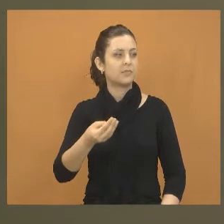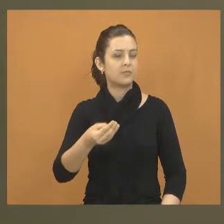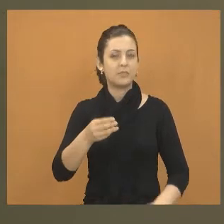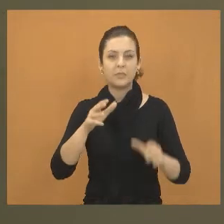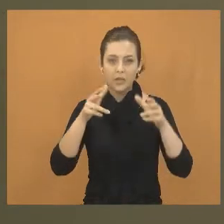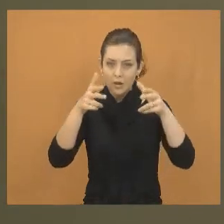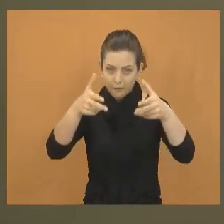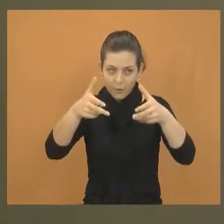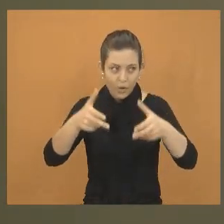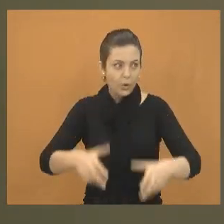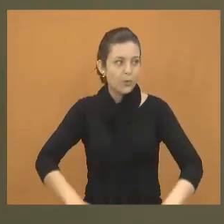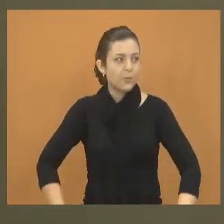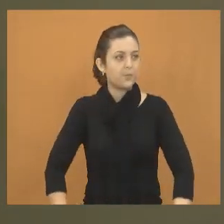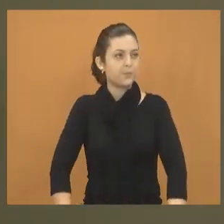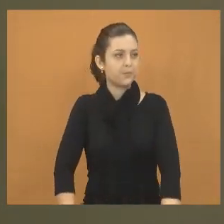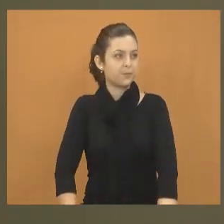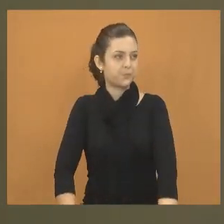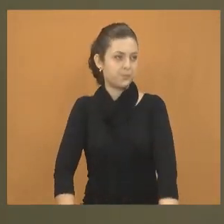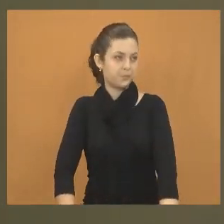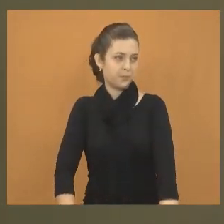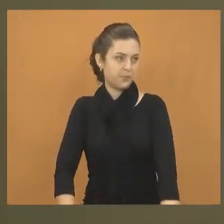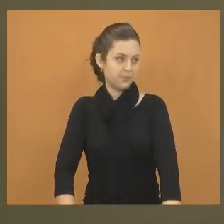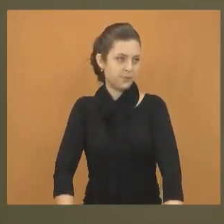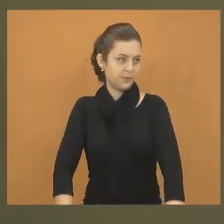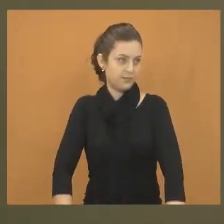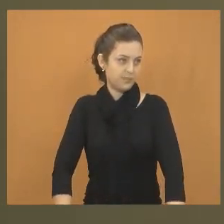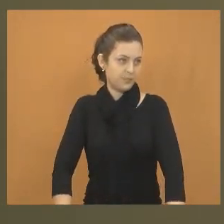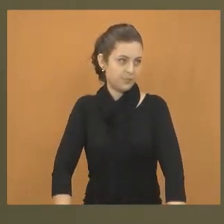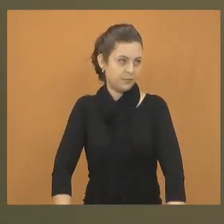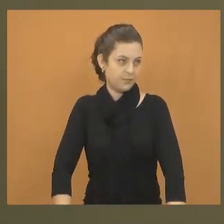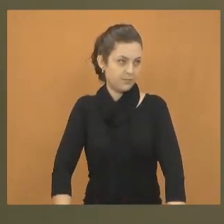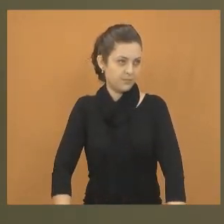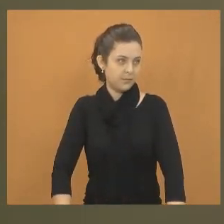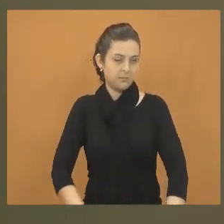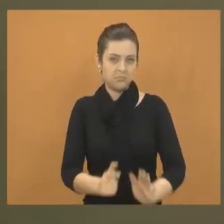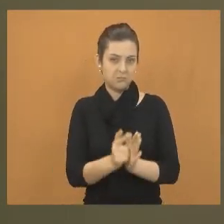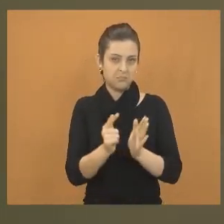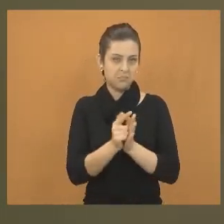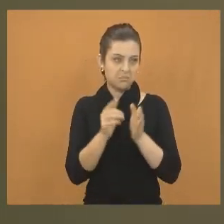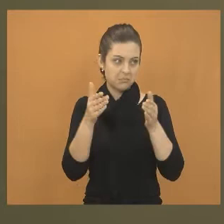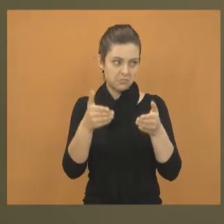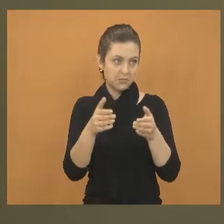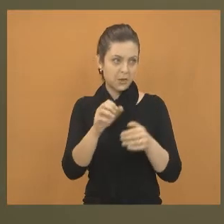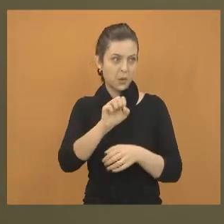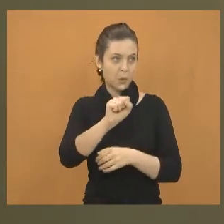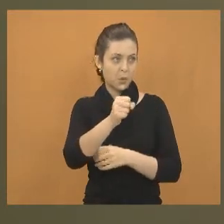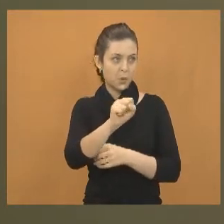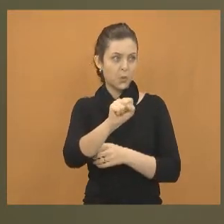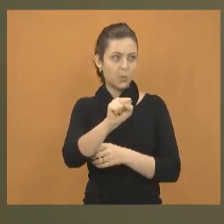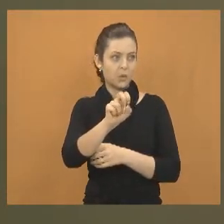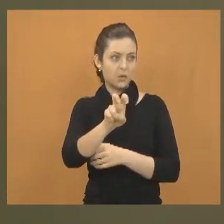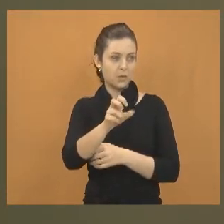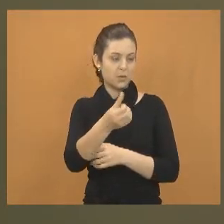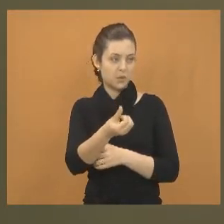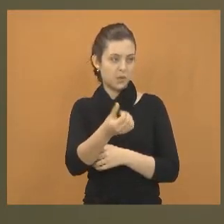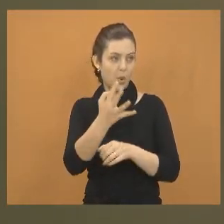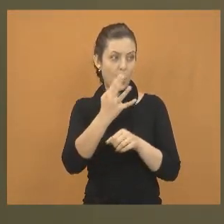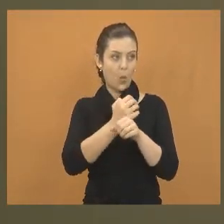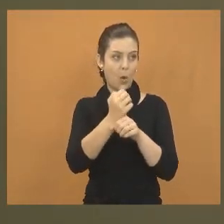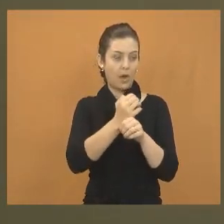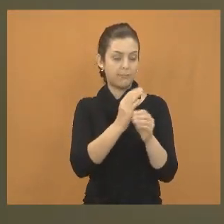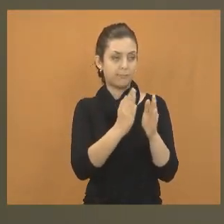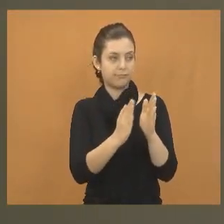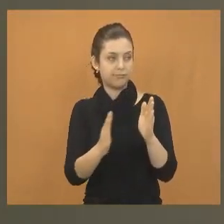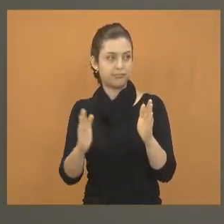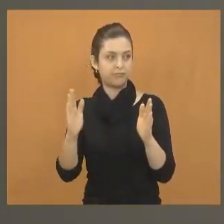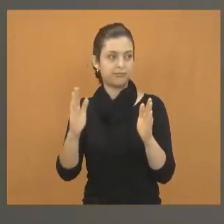Fica com foco aí, tá? Por favor. Não precisa colocar a câmera em mim aqui, não. Ó. 856 milhões. Isso o quê? Em 4 anos,